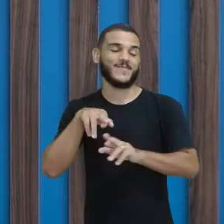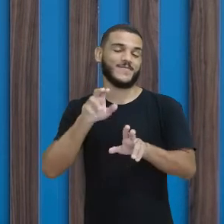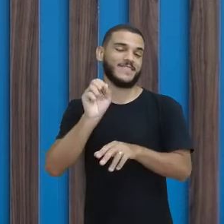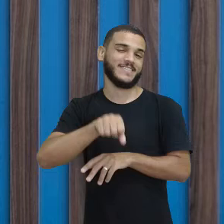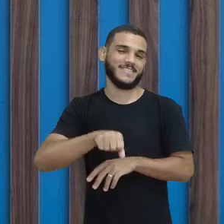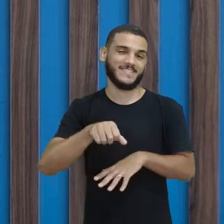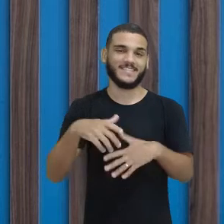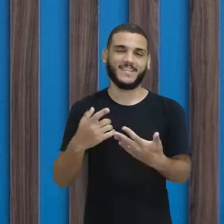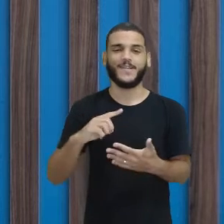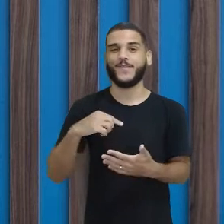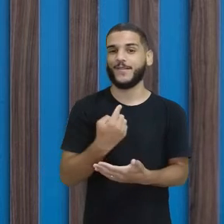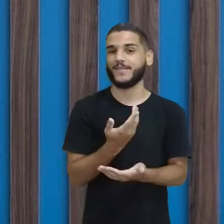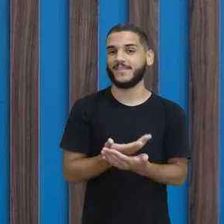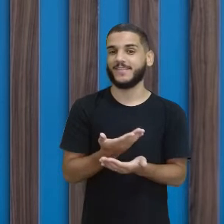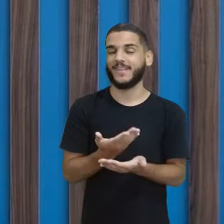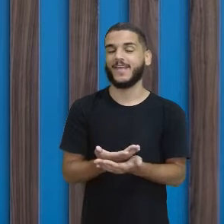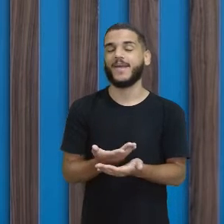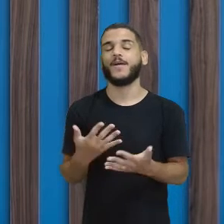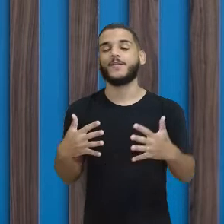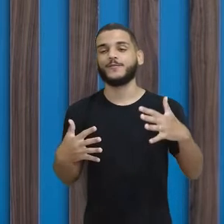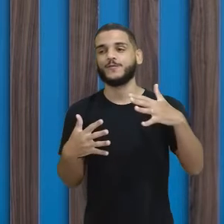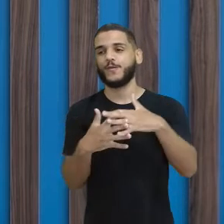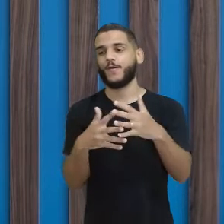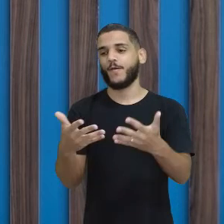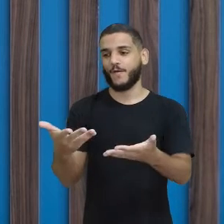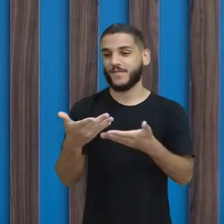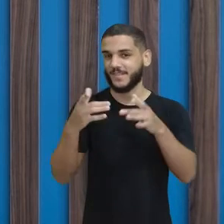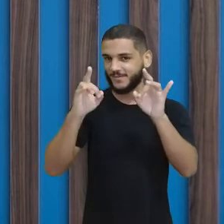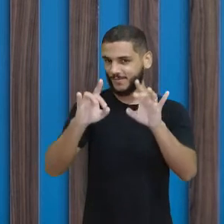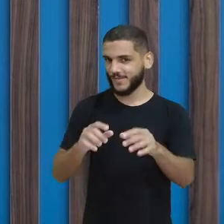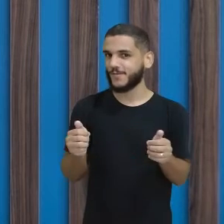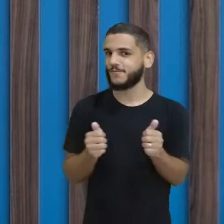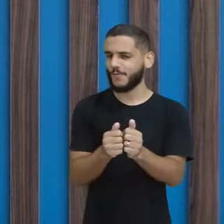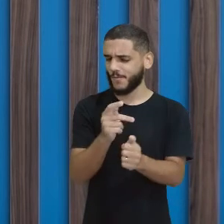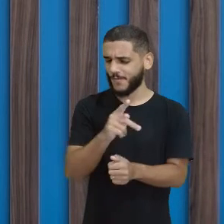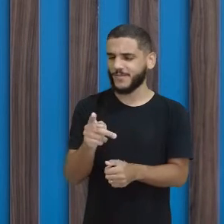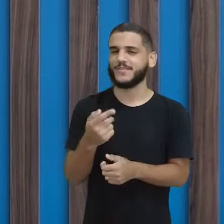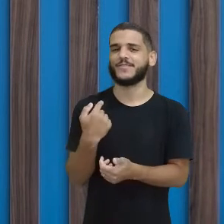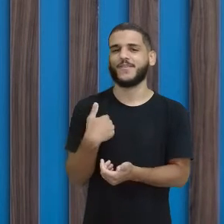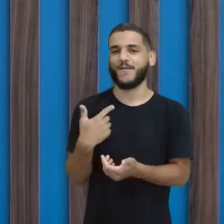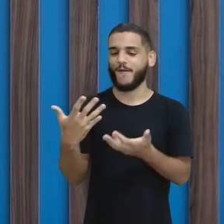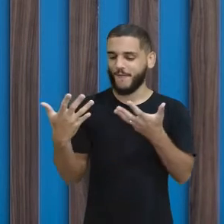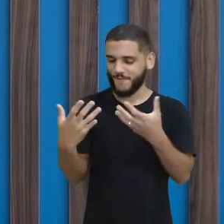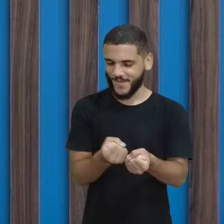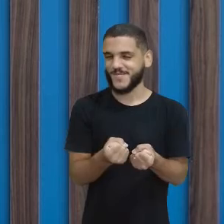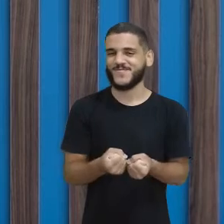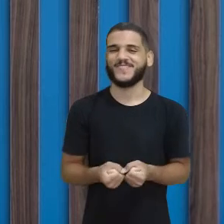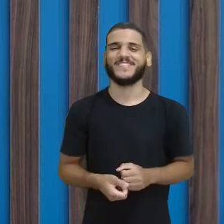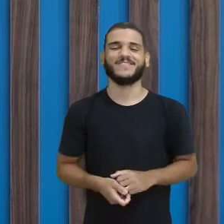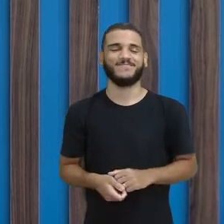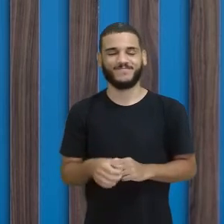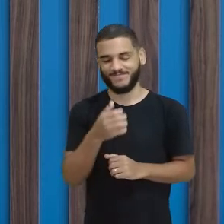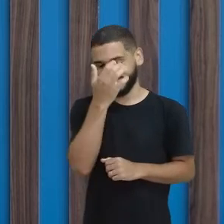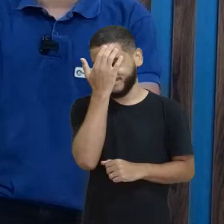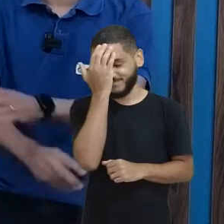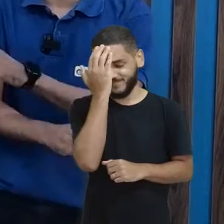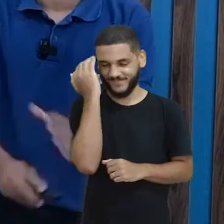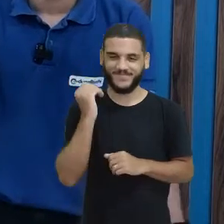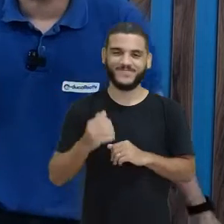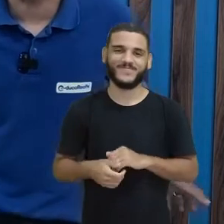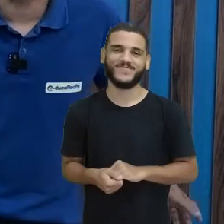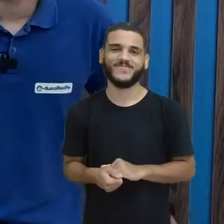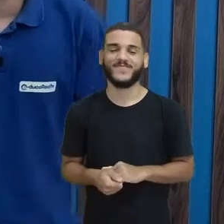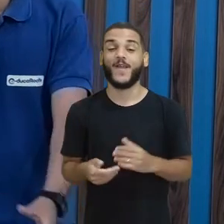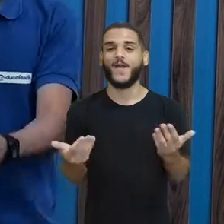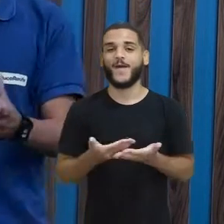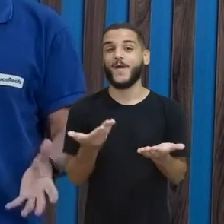sim. Vamos ter aula show, convidado especial hoje com o Ricardinho Matemática. Vai que é tu, Ricardinho? Vamos embora falar